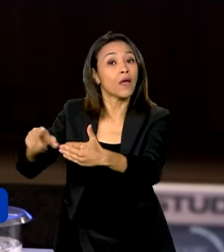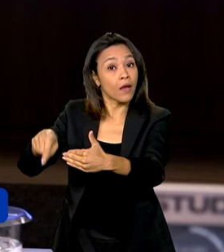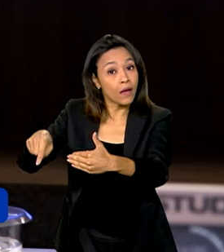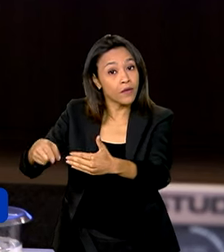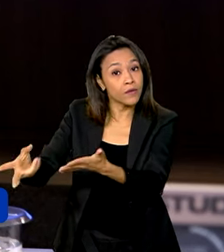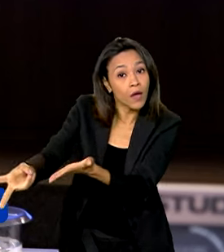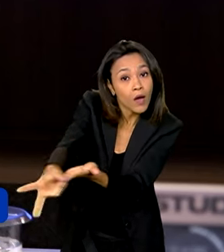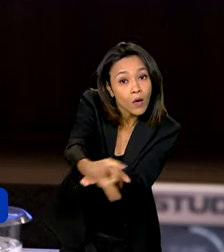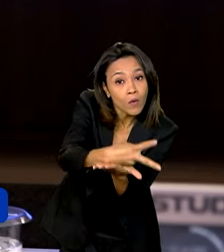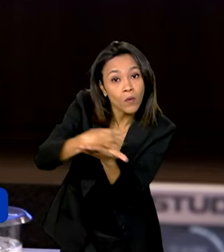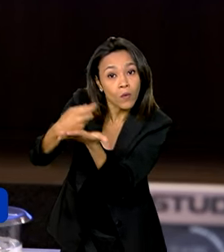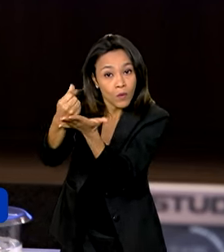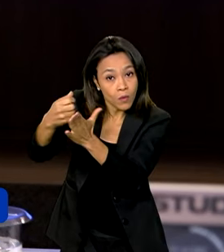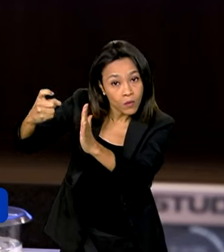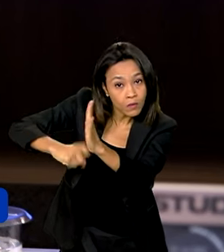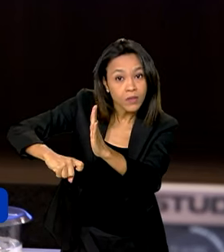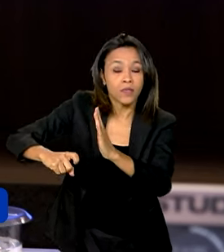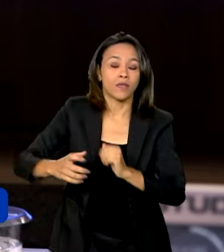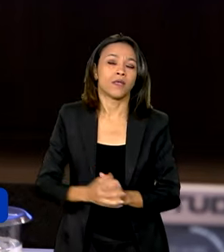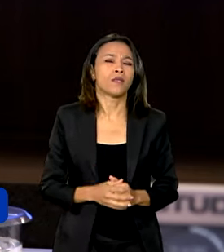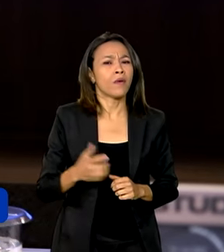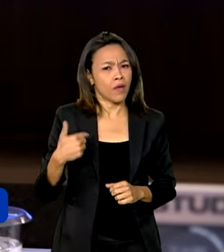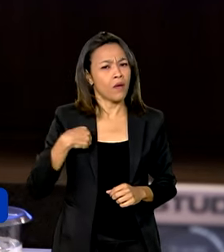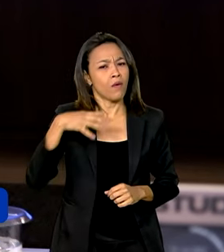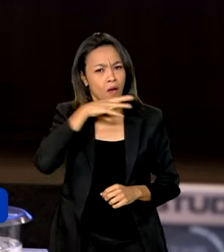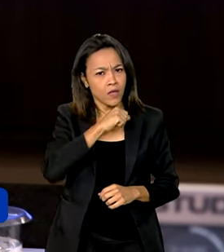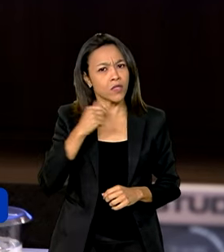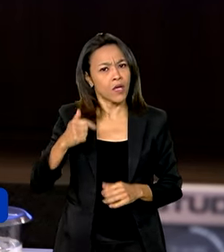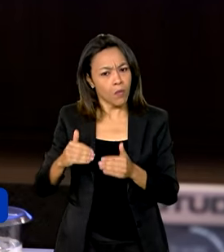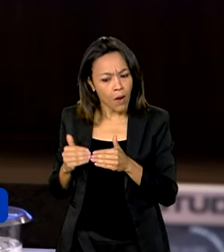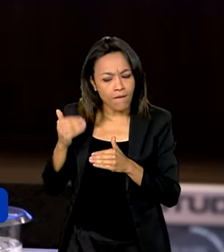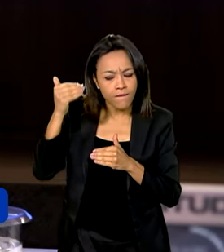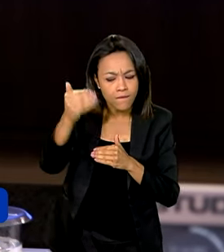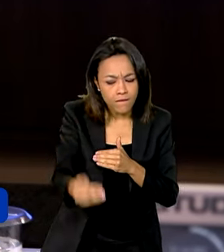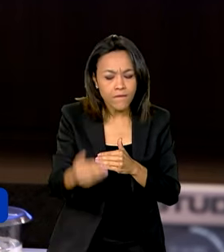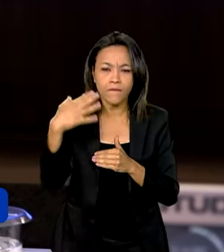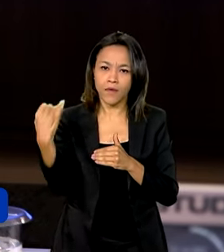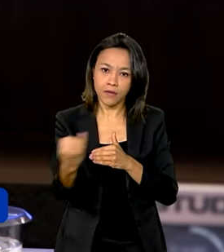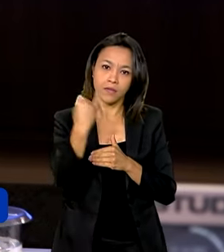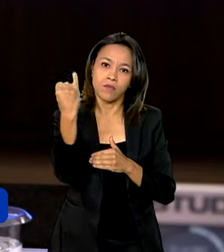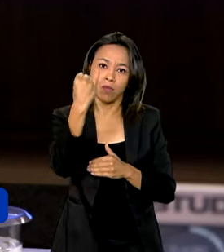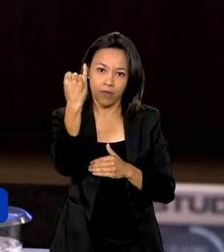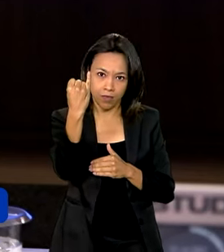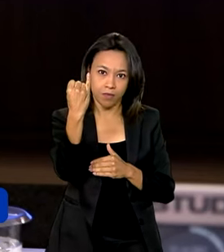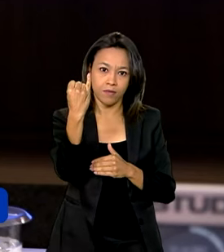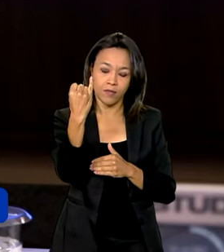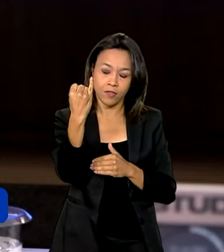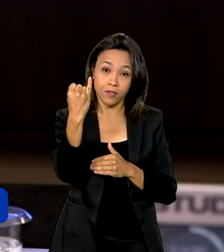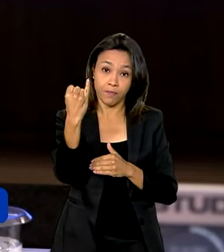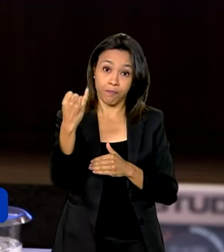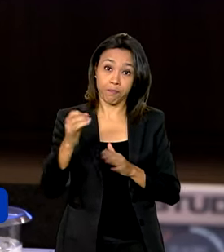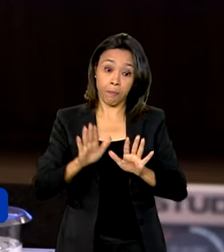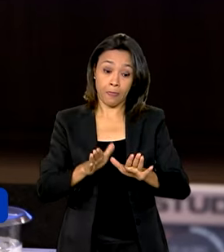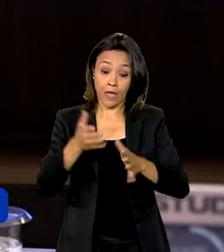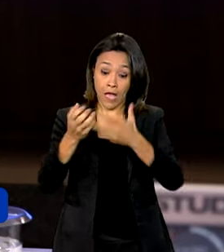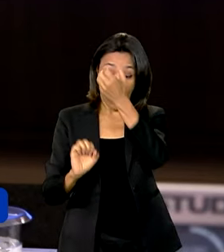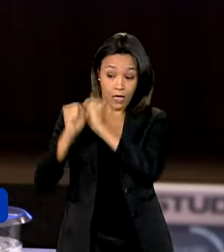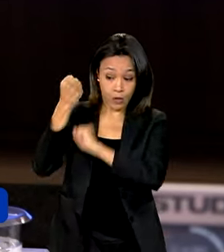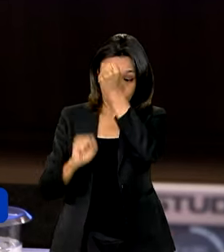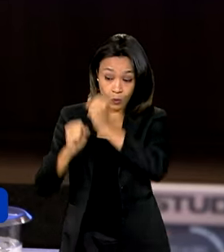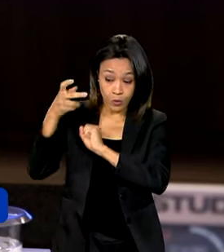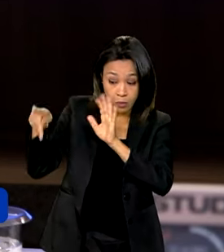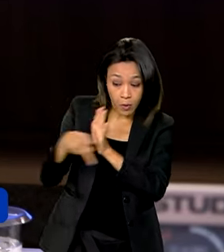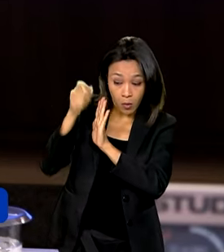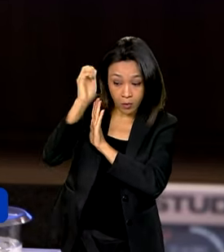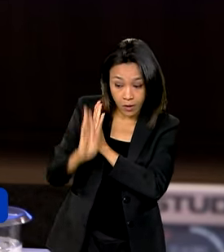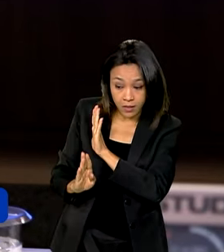como um avanço importante essa questão eh para a indústria Nacional de um lado e